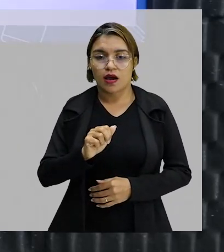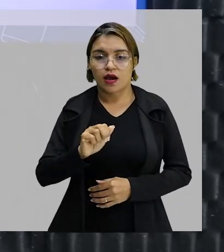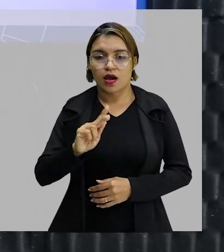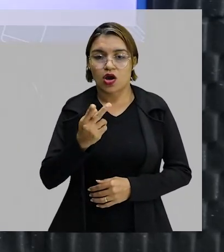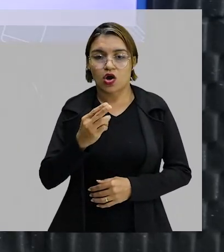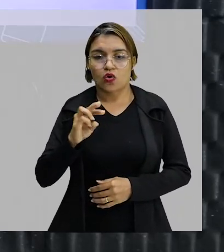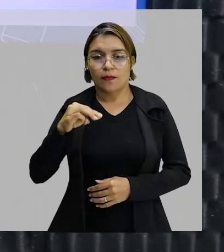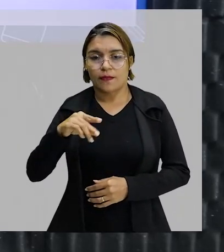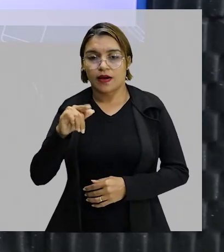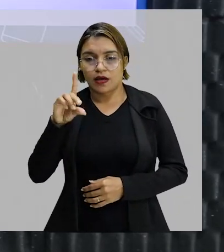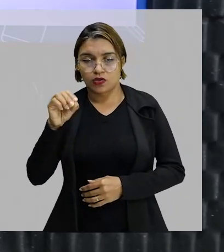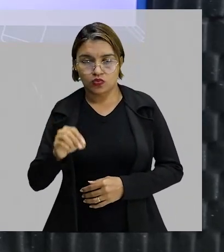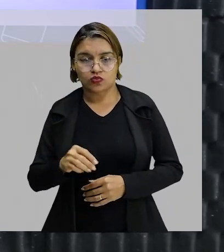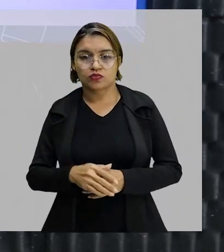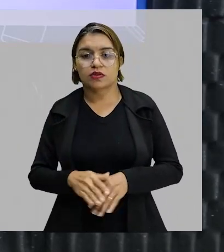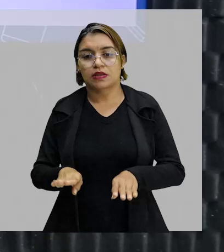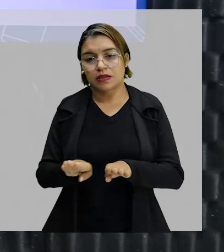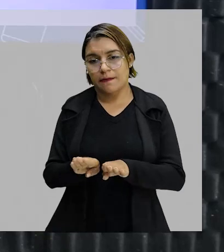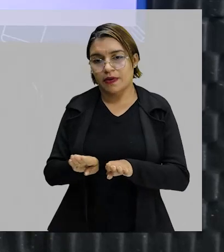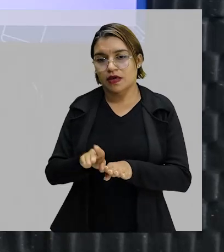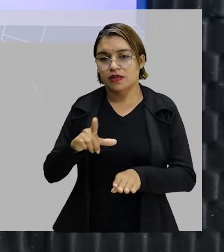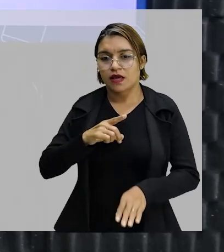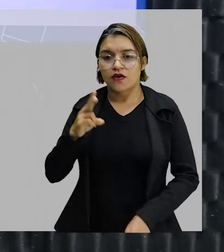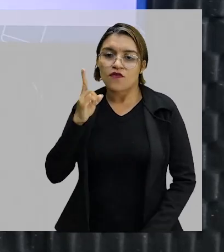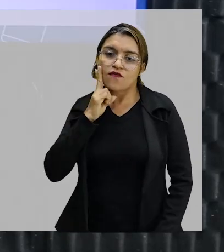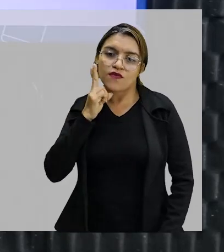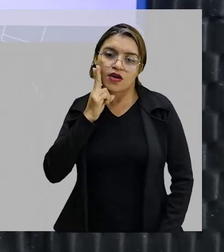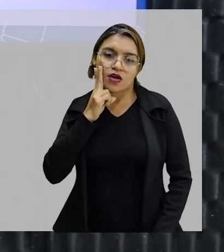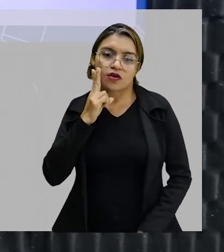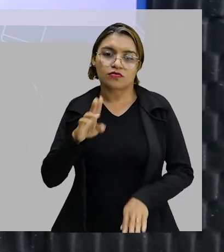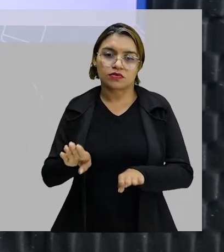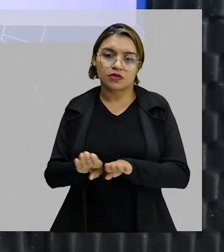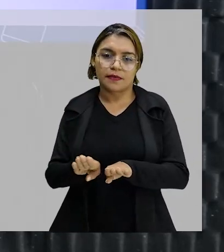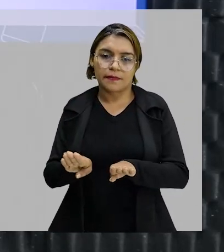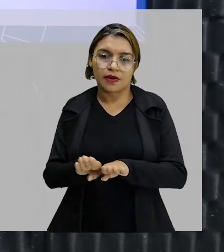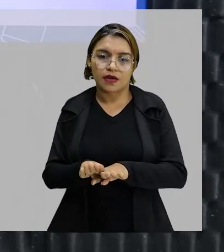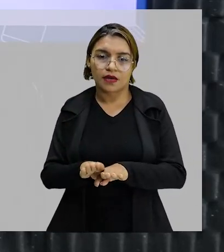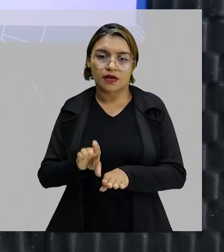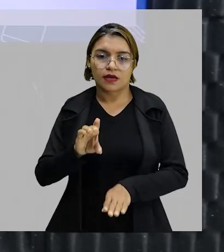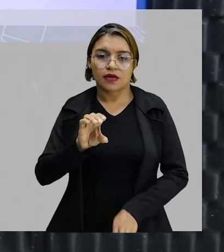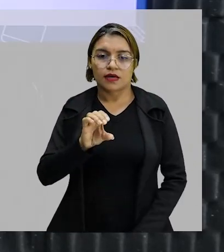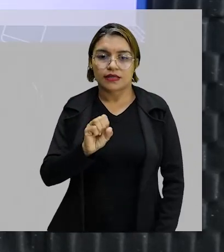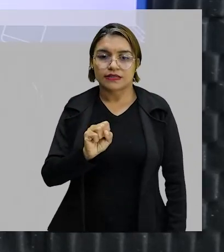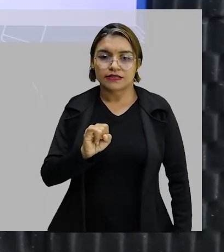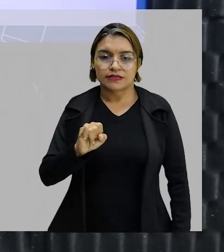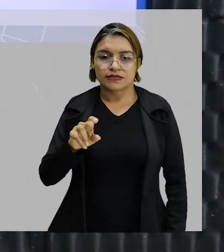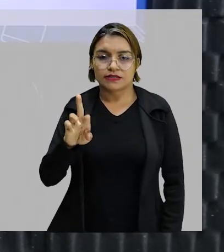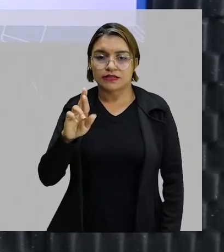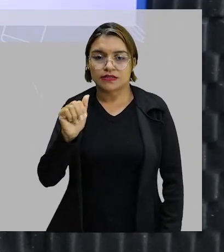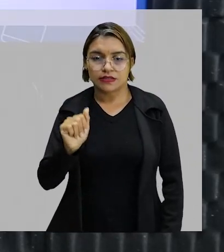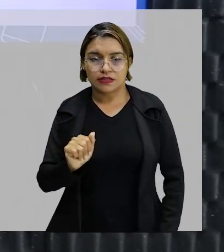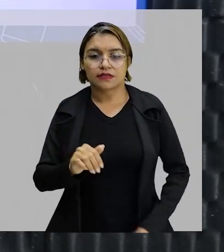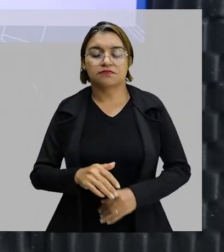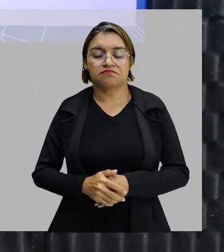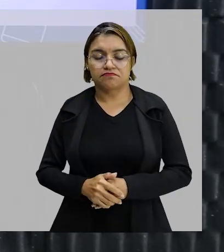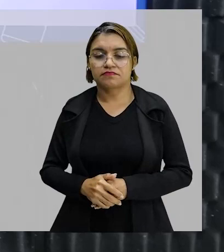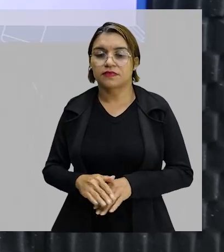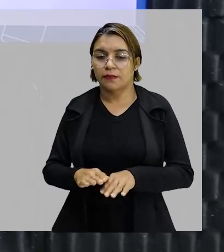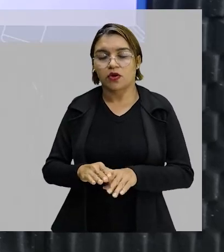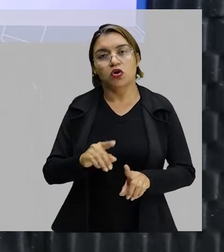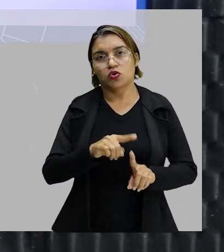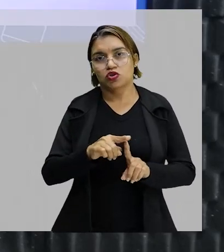as bebidas típicas contam-se o vinho Rioja Alavesa e a cidra guipuscoana, tá? É um tipo